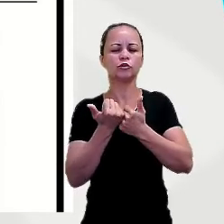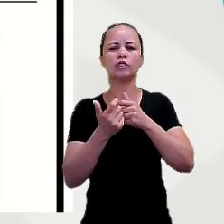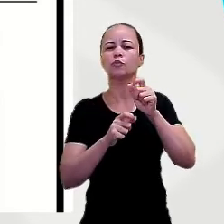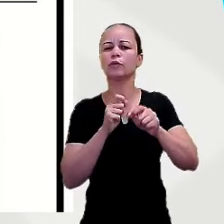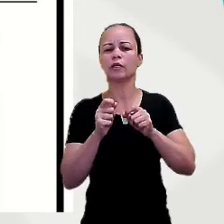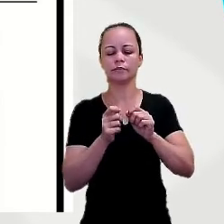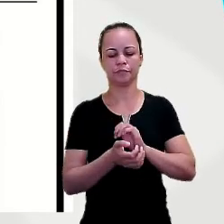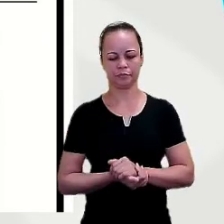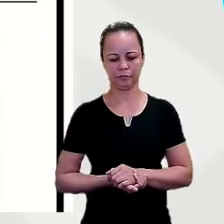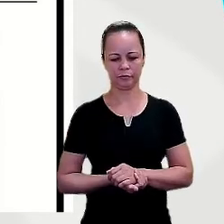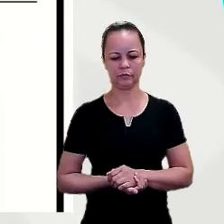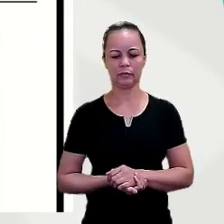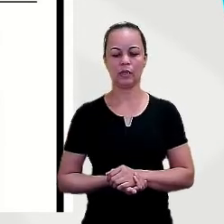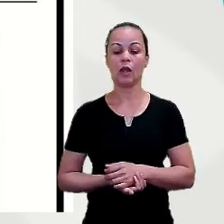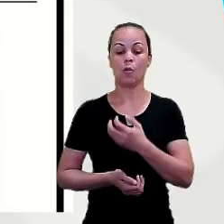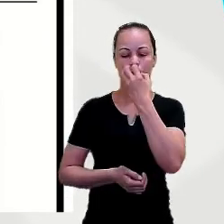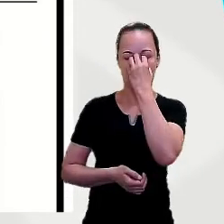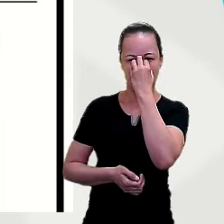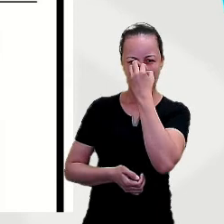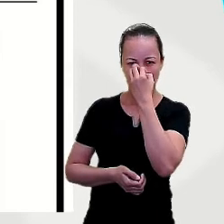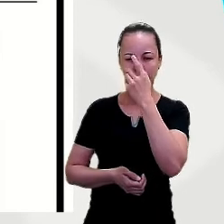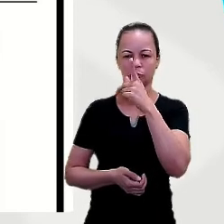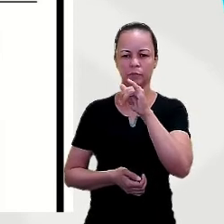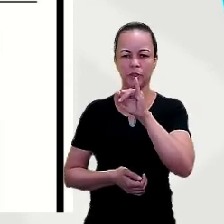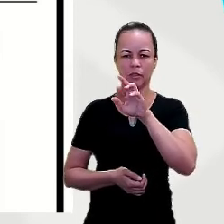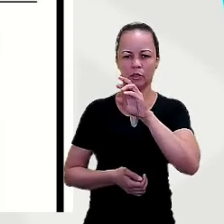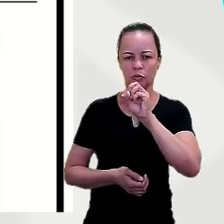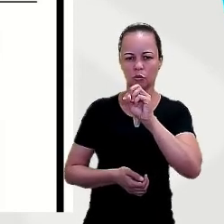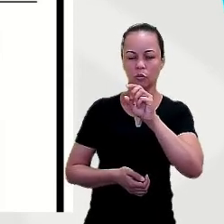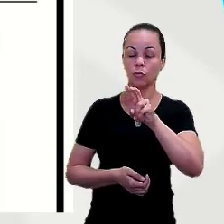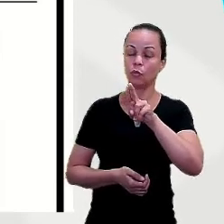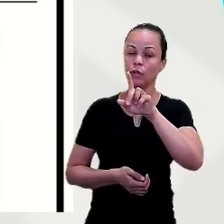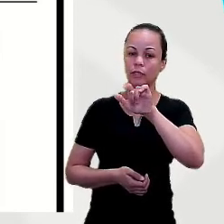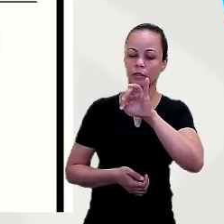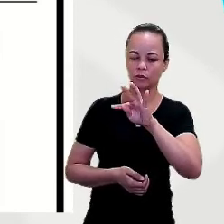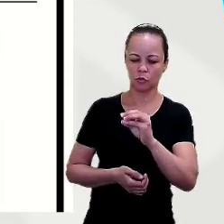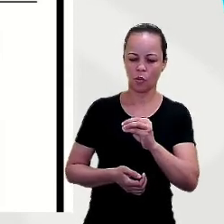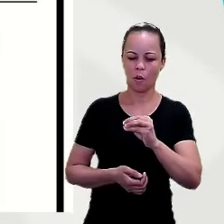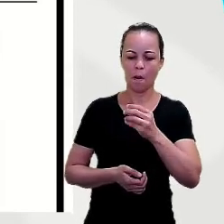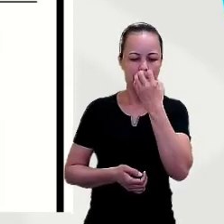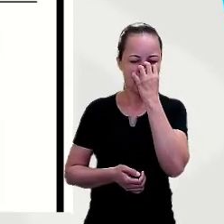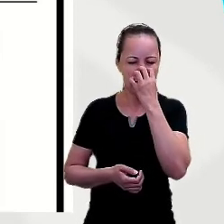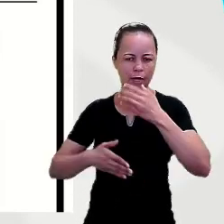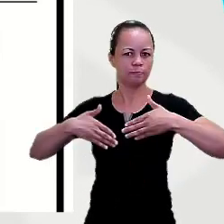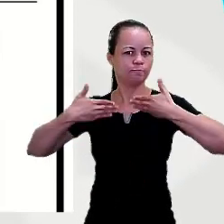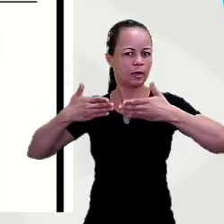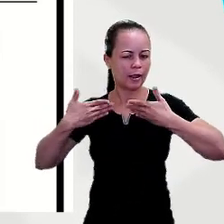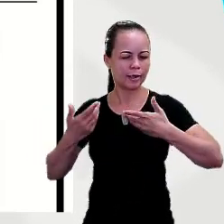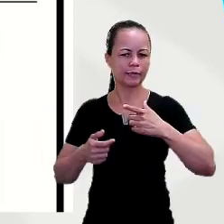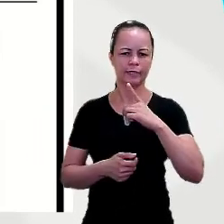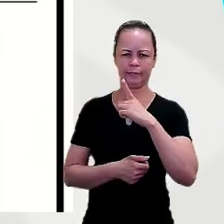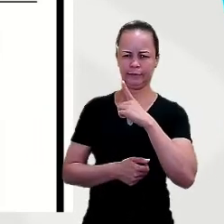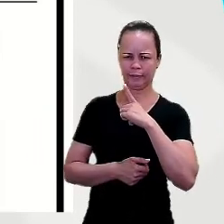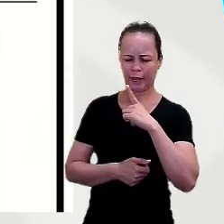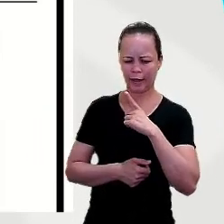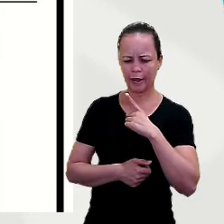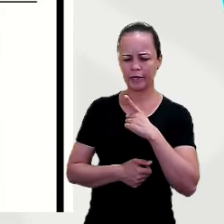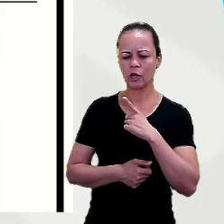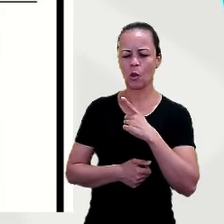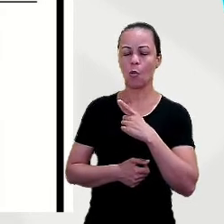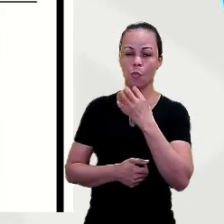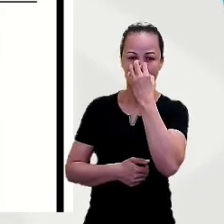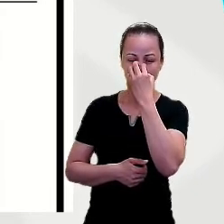Vou ler. Pirulito é um palhaço muito alegre. Ele tem um cachorro fofinho. Quem é